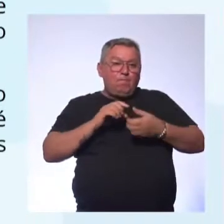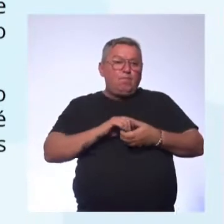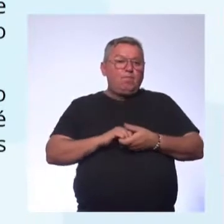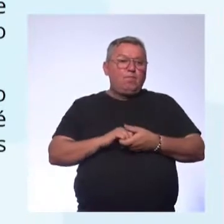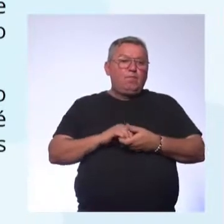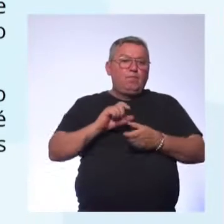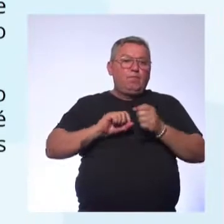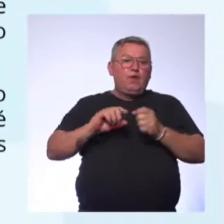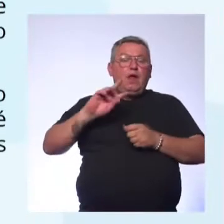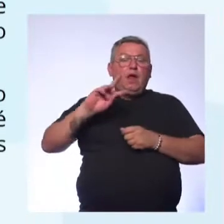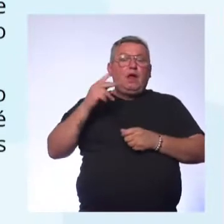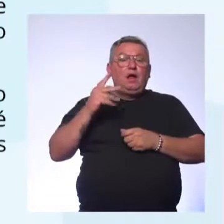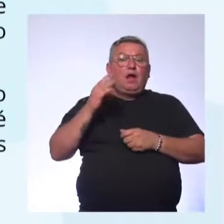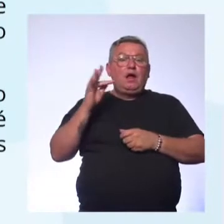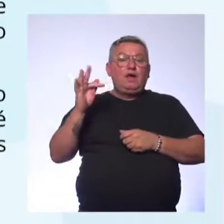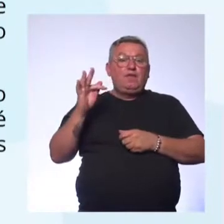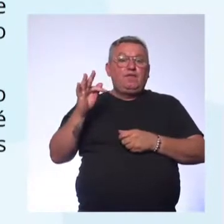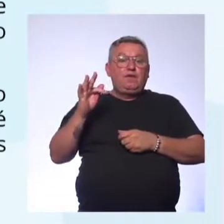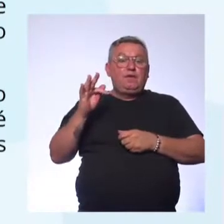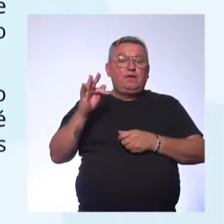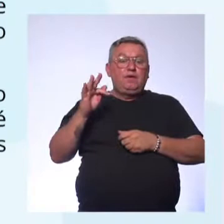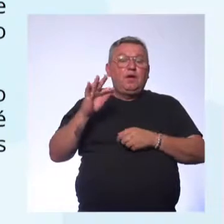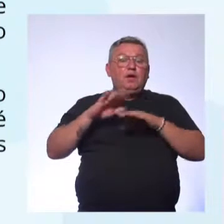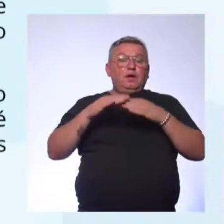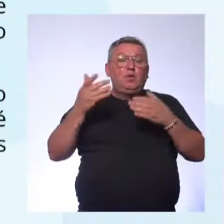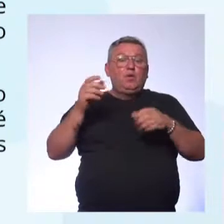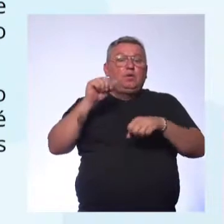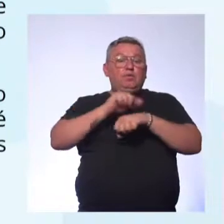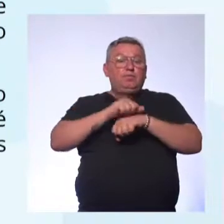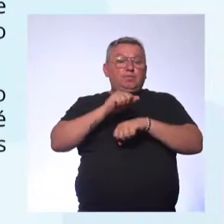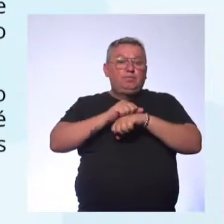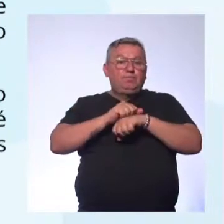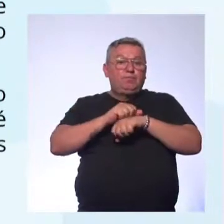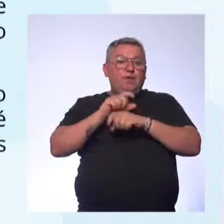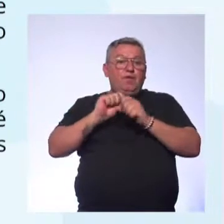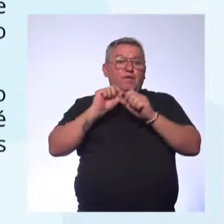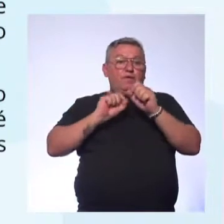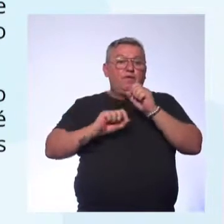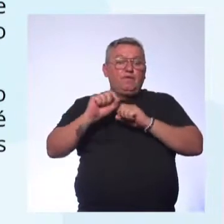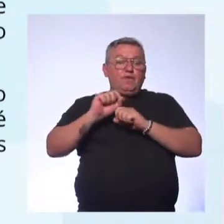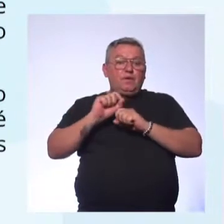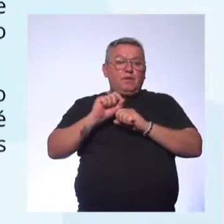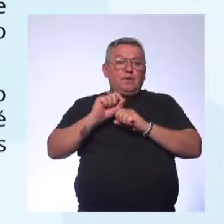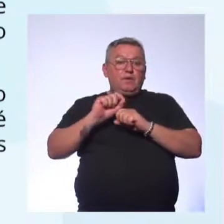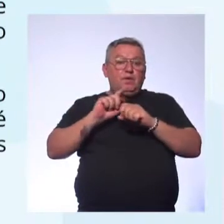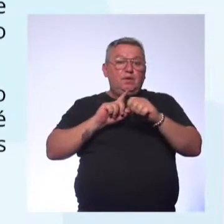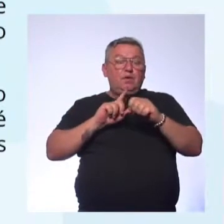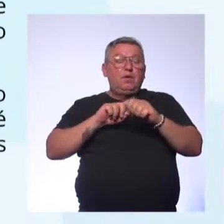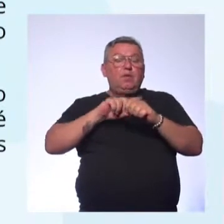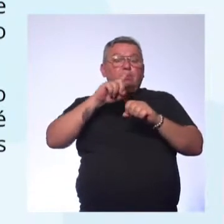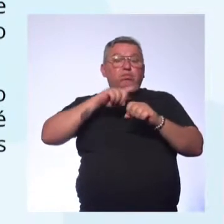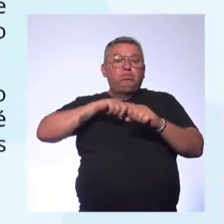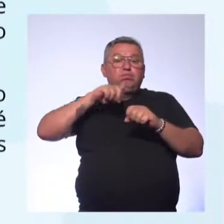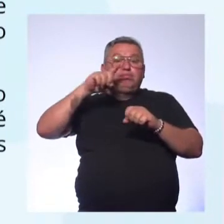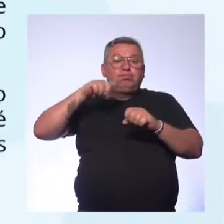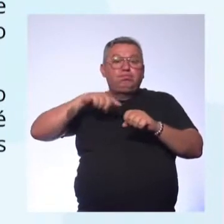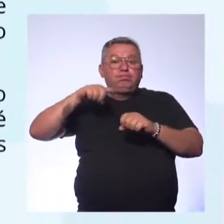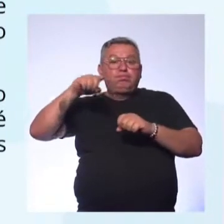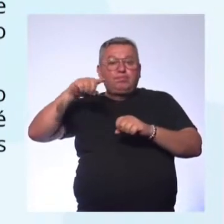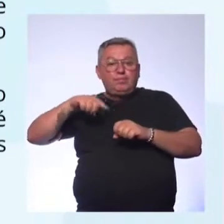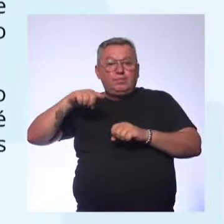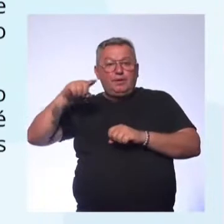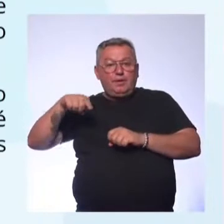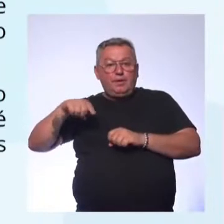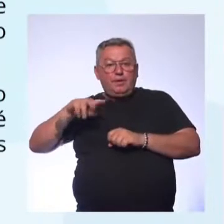de hidrogênio HF que no estado sólido é constituído de cadeias em zig zag de